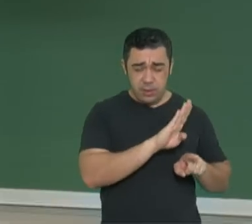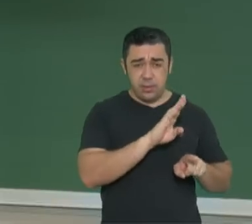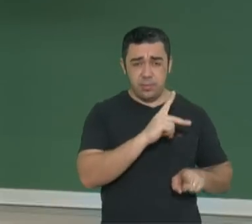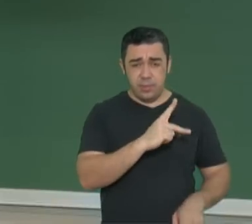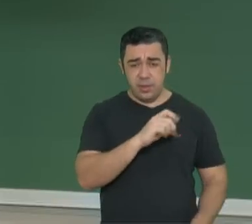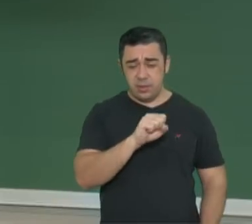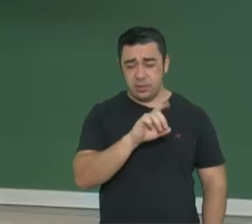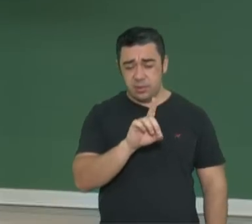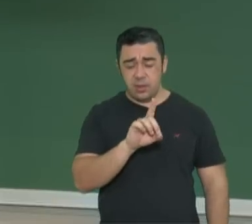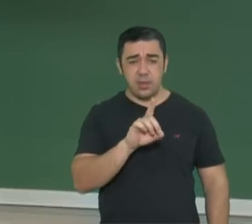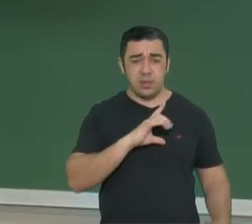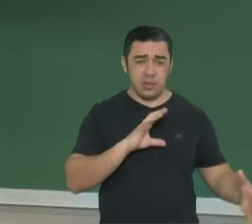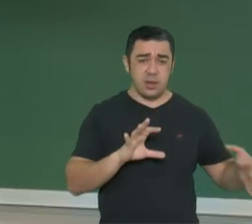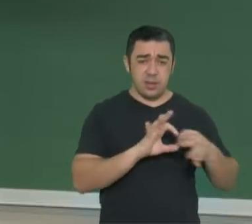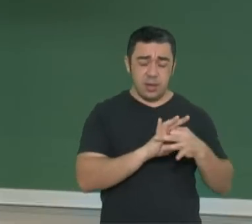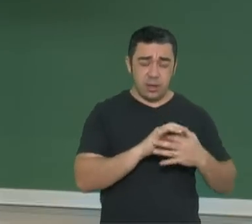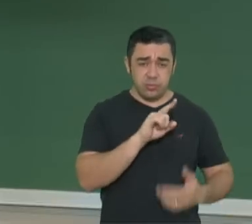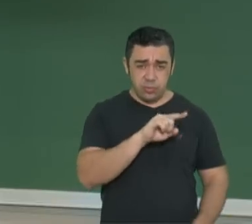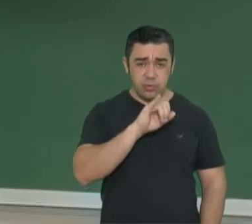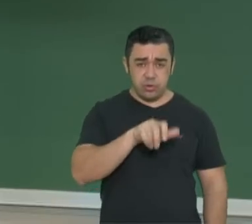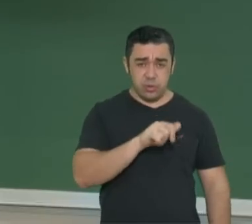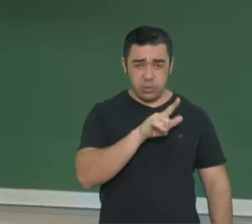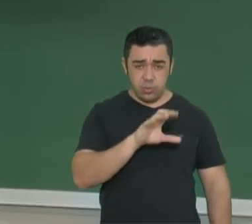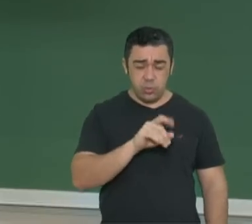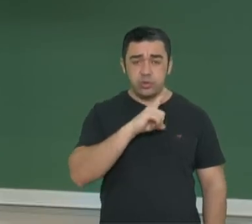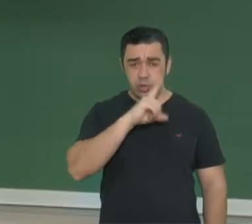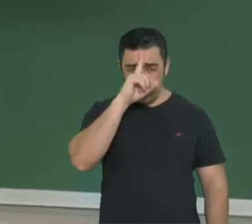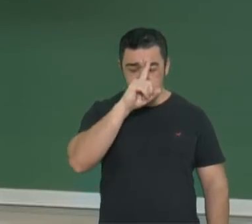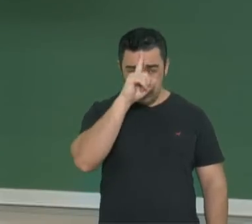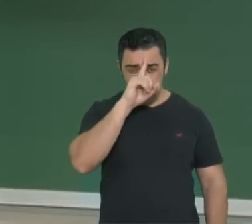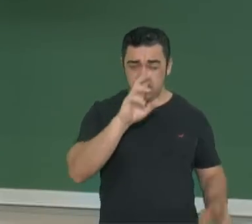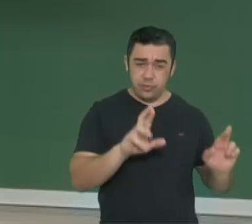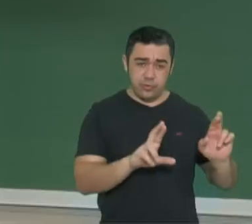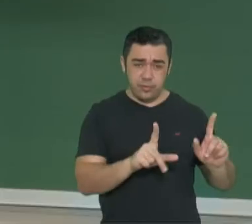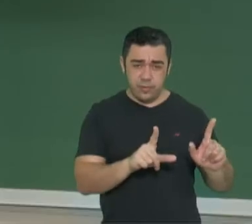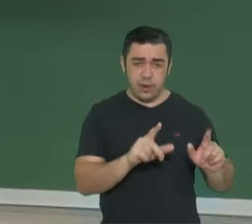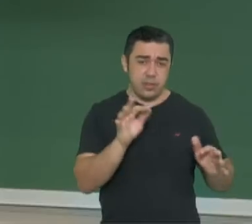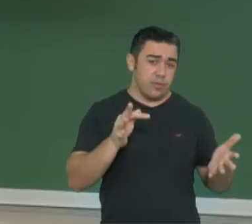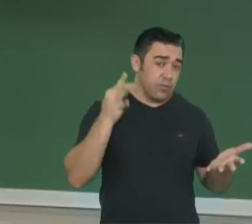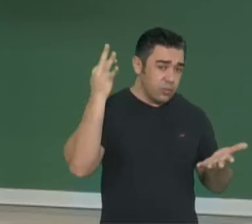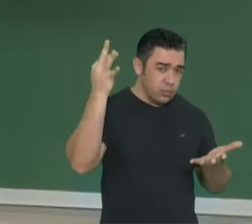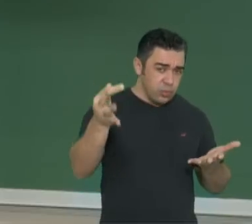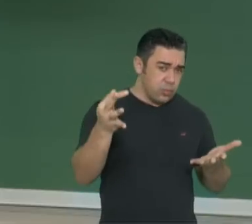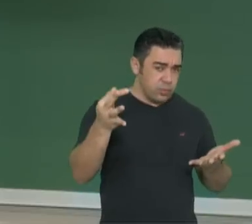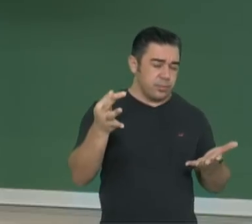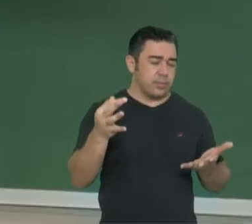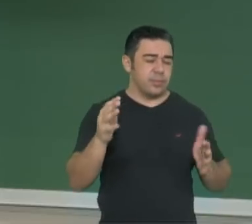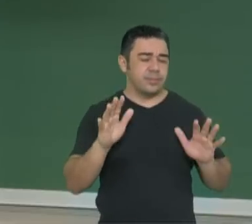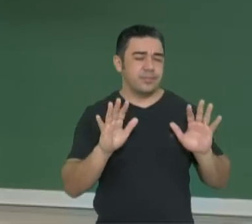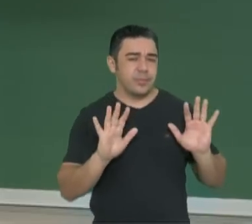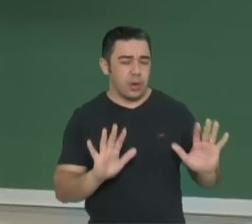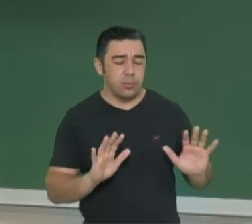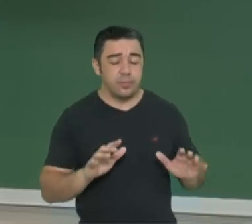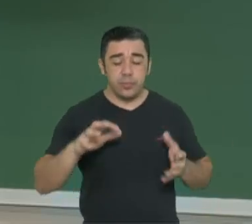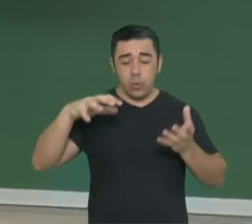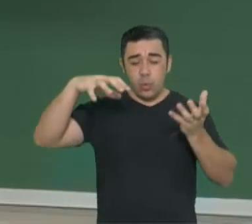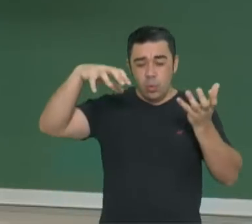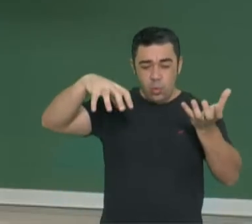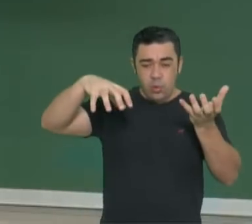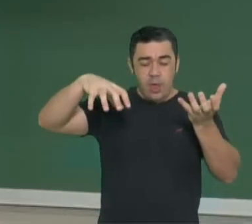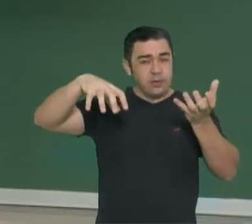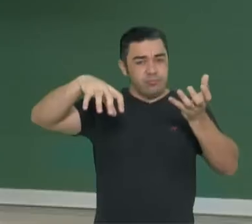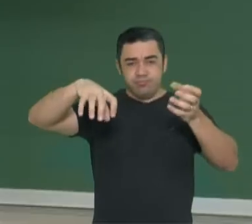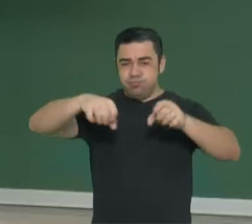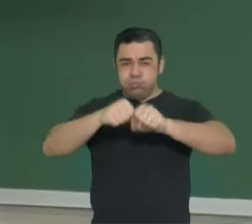aí ligados ao Jango, tinham ideias políticas diferentes sobre o futuro do país. Então, um Congresso